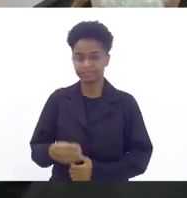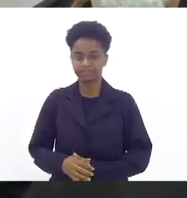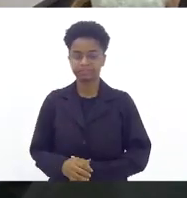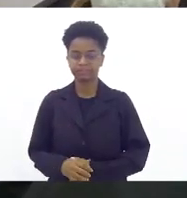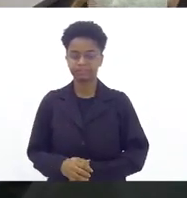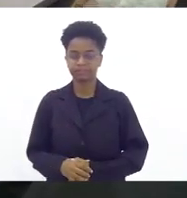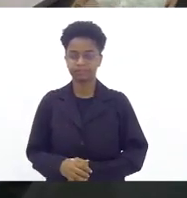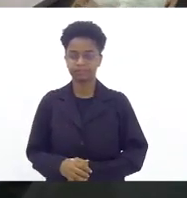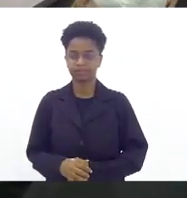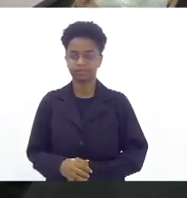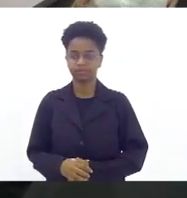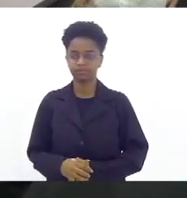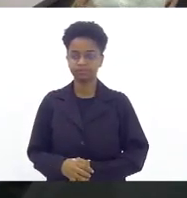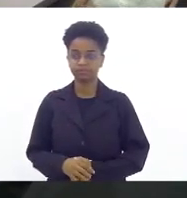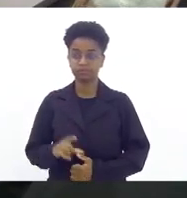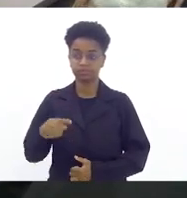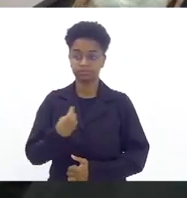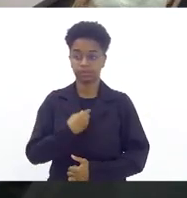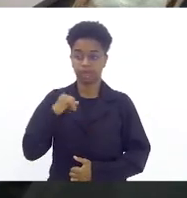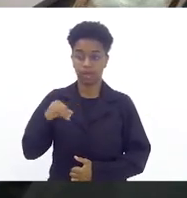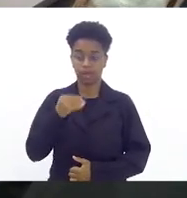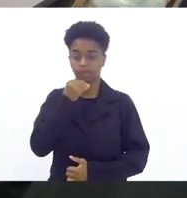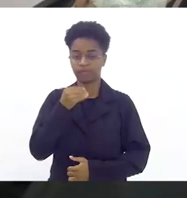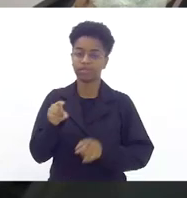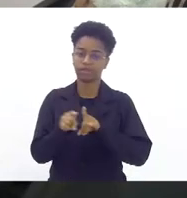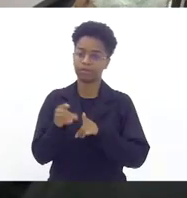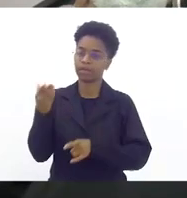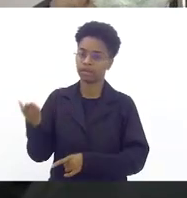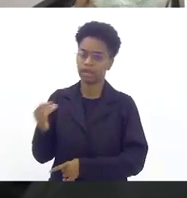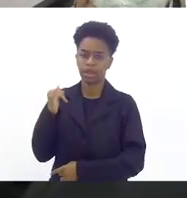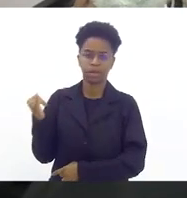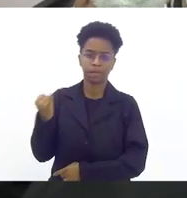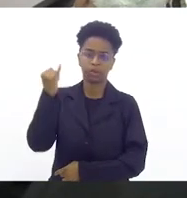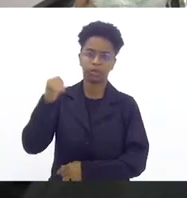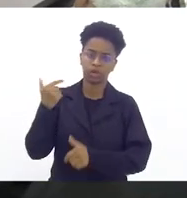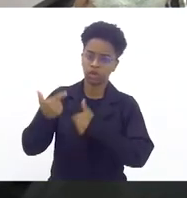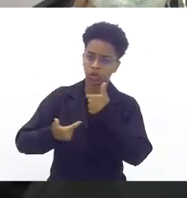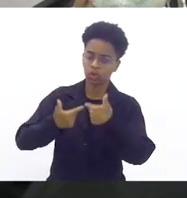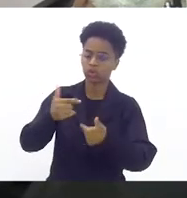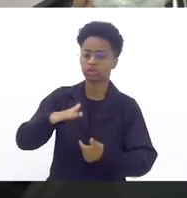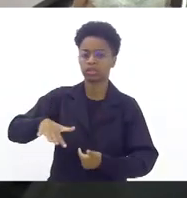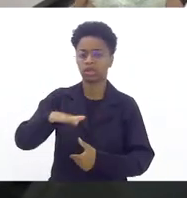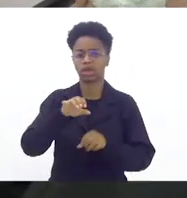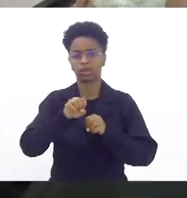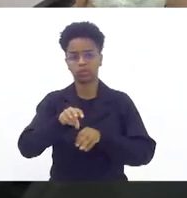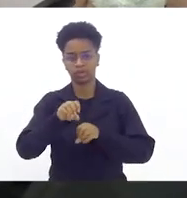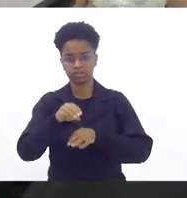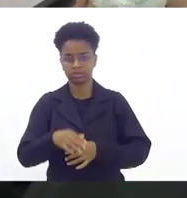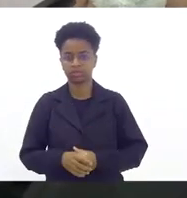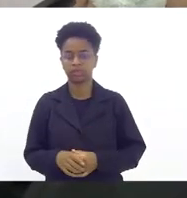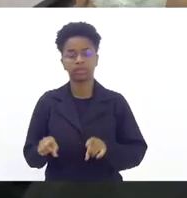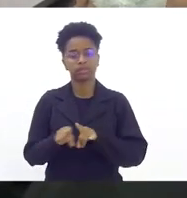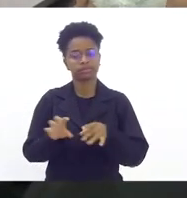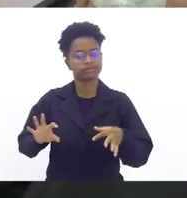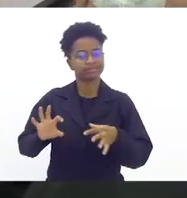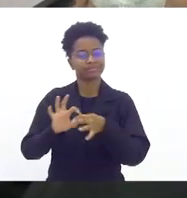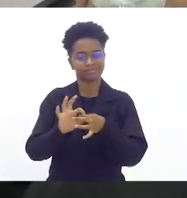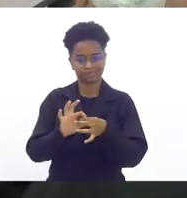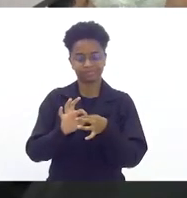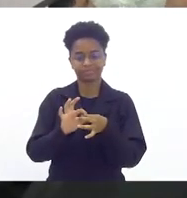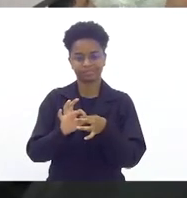Vamos aproveitar. O Romário é um guerreiro também importante lá na luta da educação. E nosso parceiro, foi